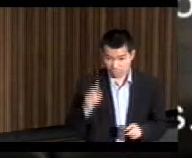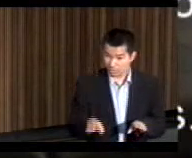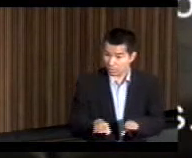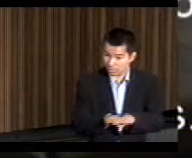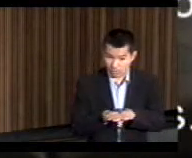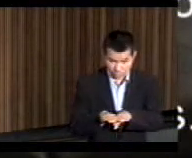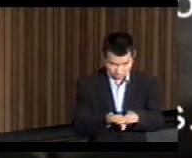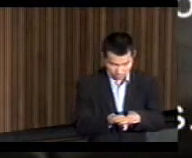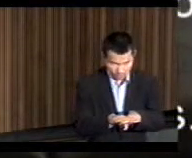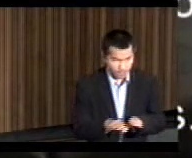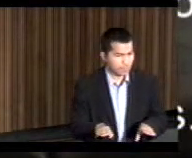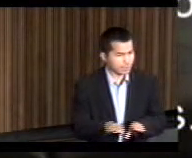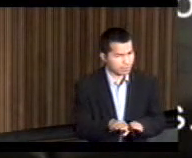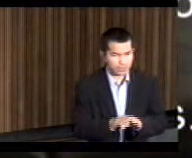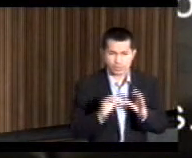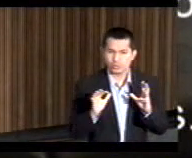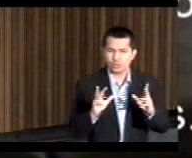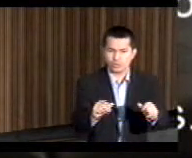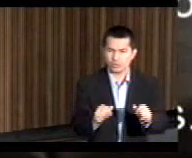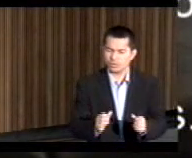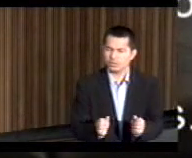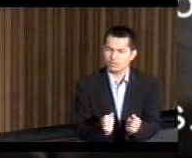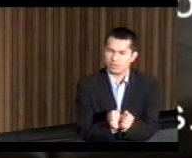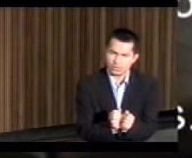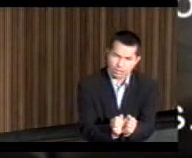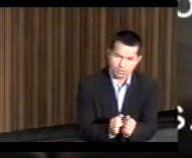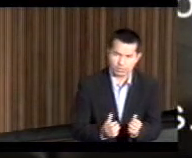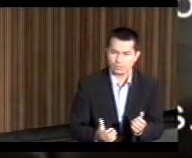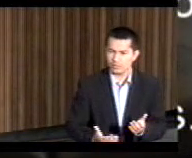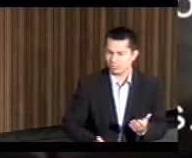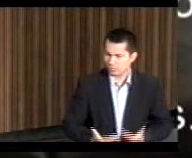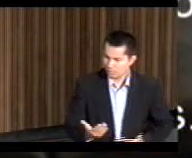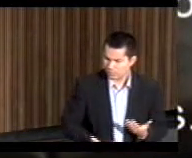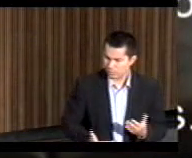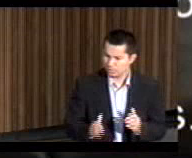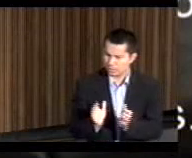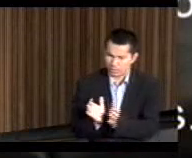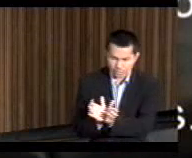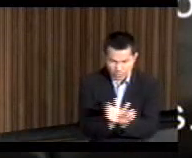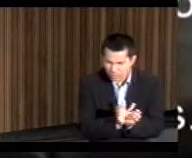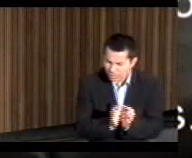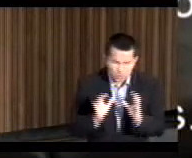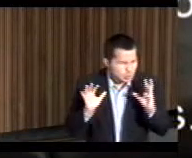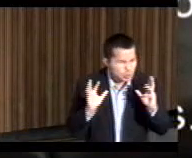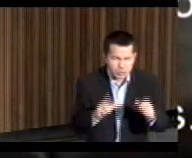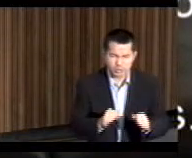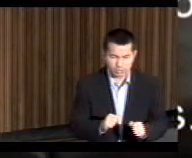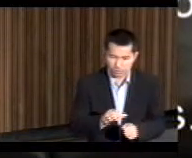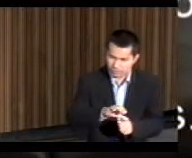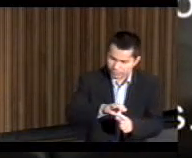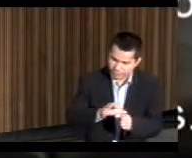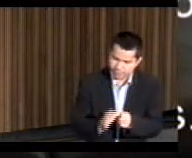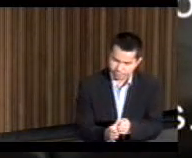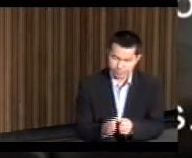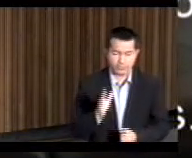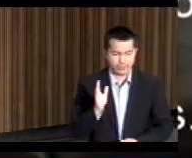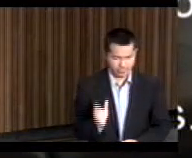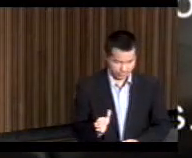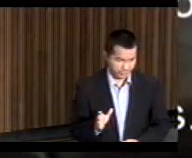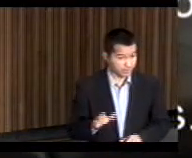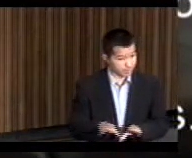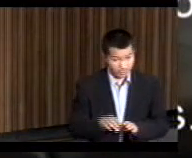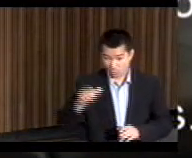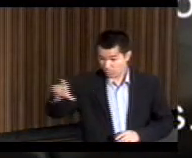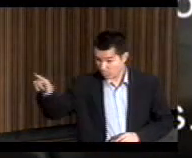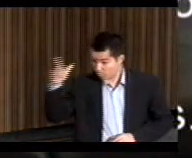foram circuncidados também todos os escravos de Abraão, tanto os nascidos na sua casa, como os que tinham sido